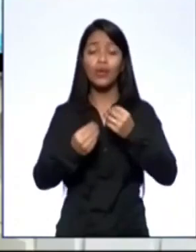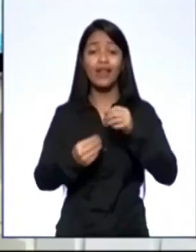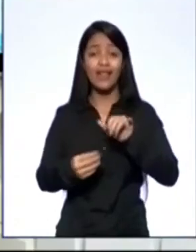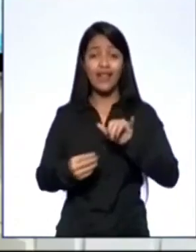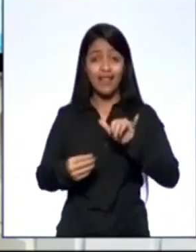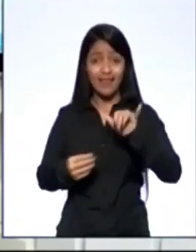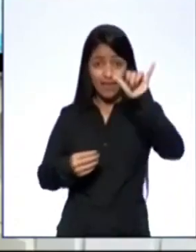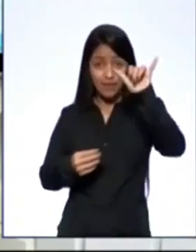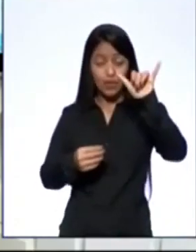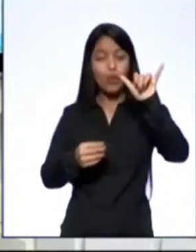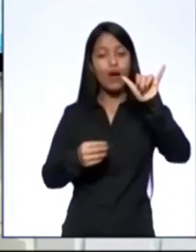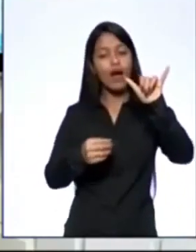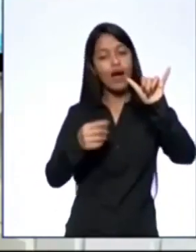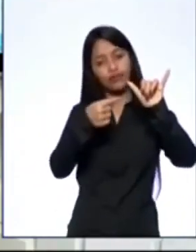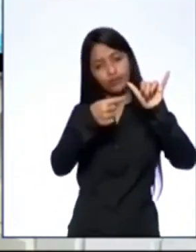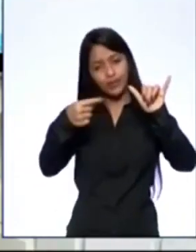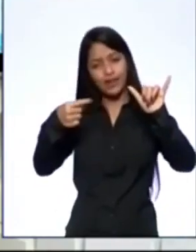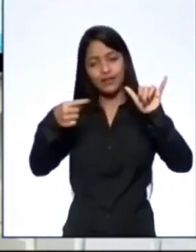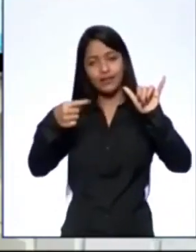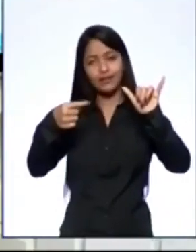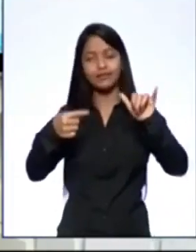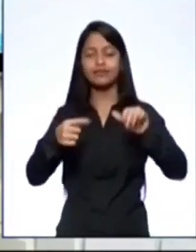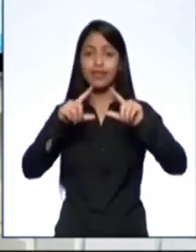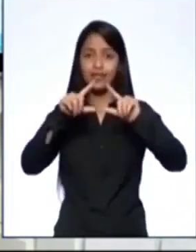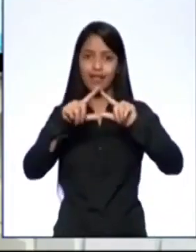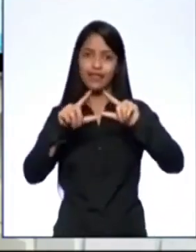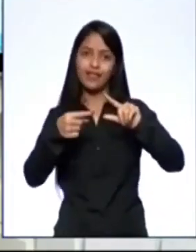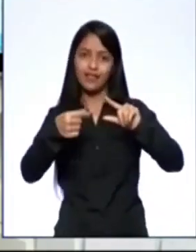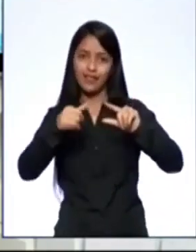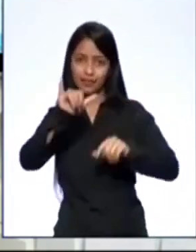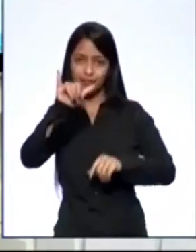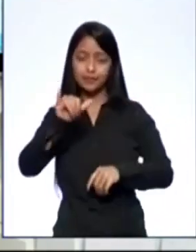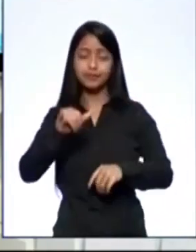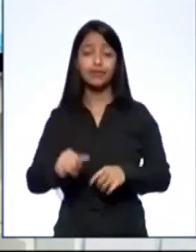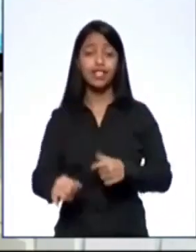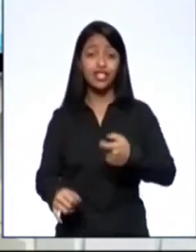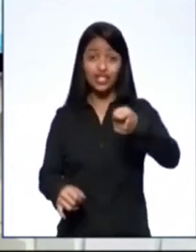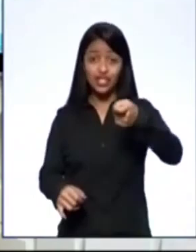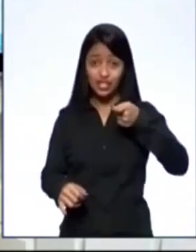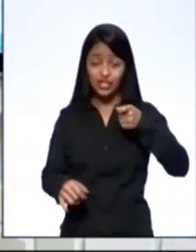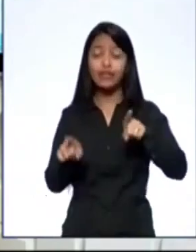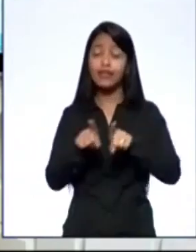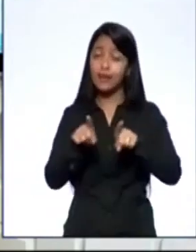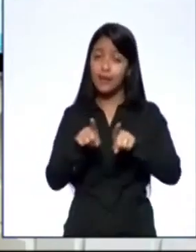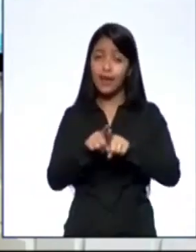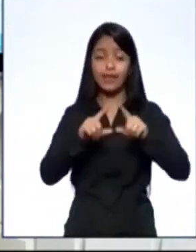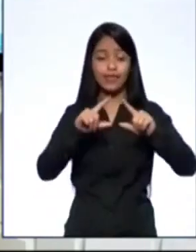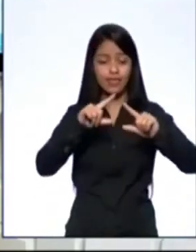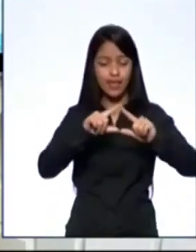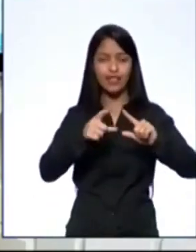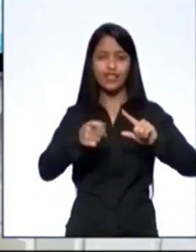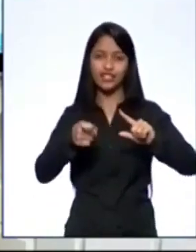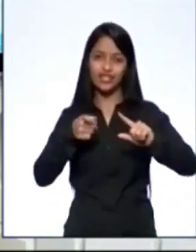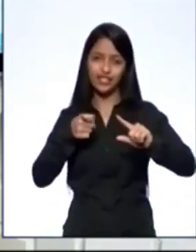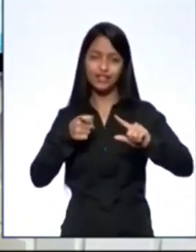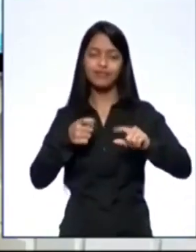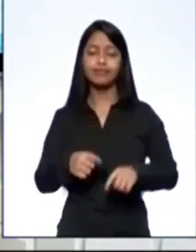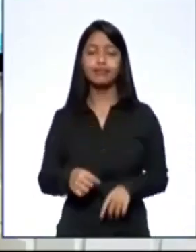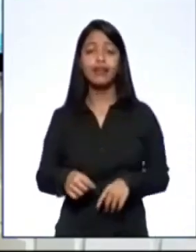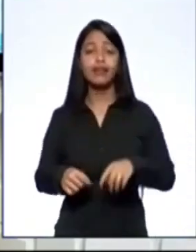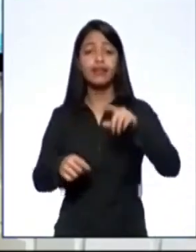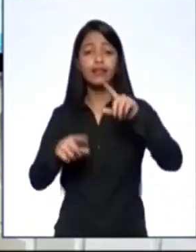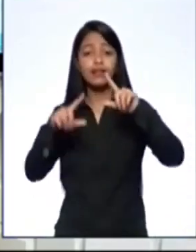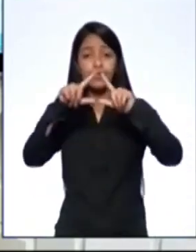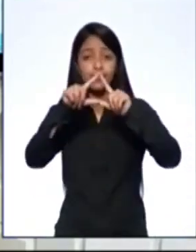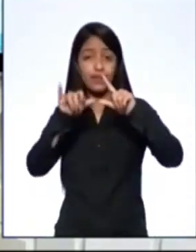subtrai delta-y você pega o x e subtrai delta x Aí você divide o delta aí pessoal